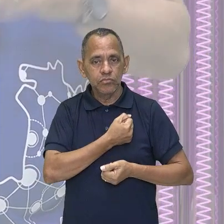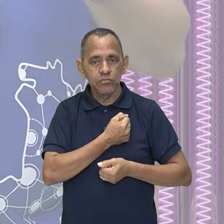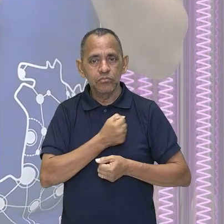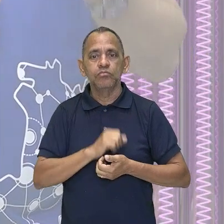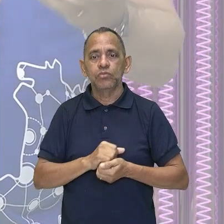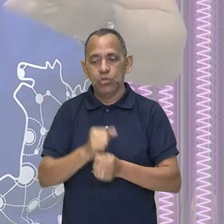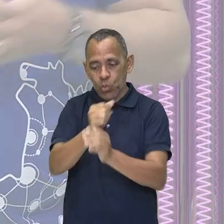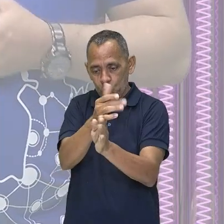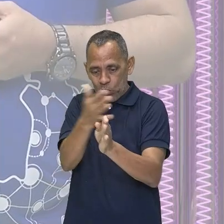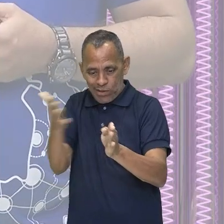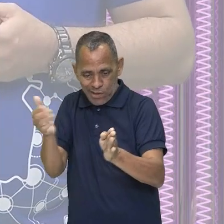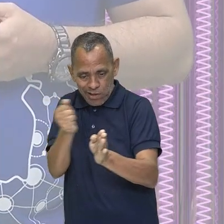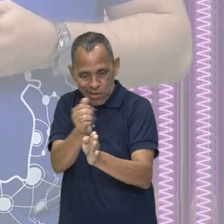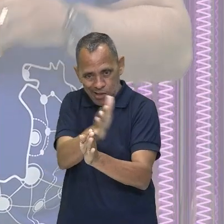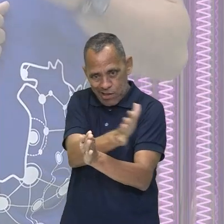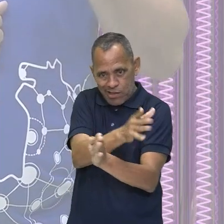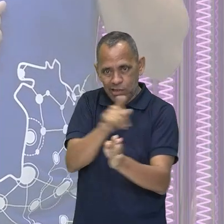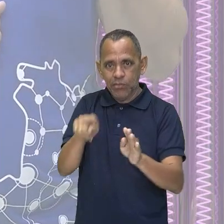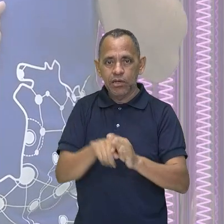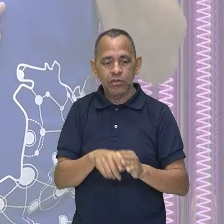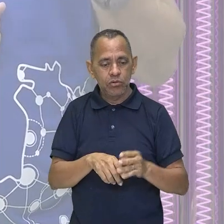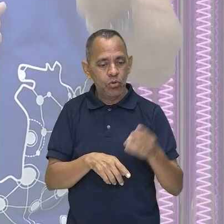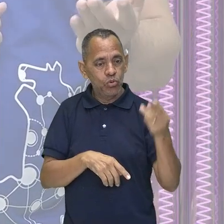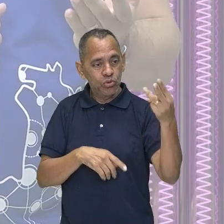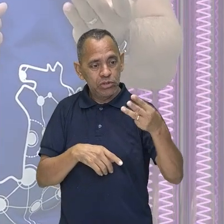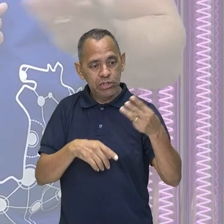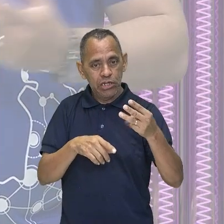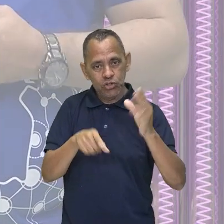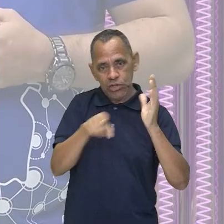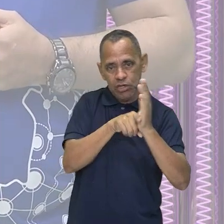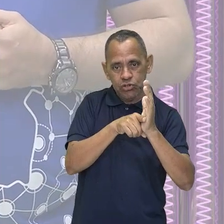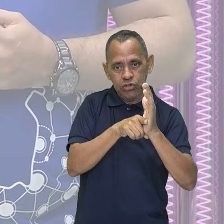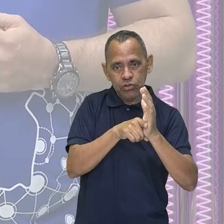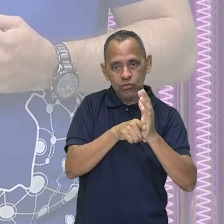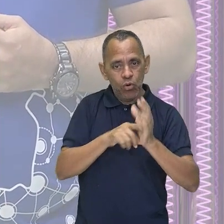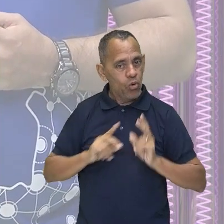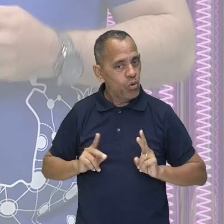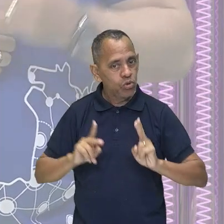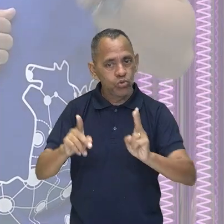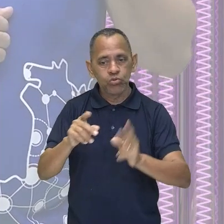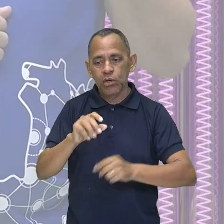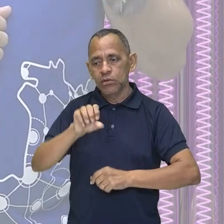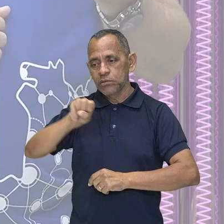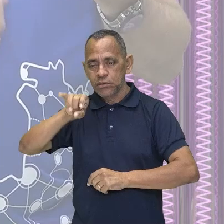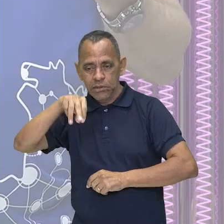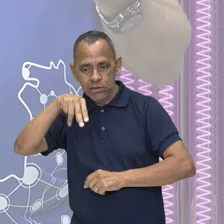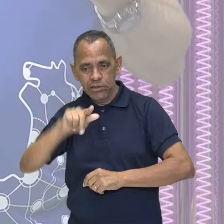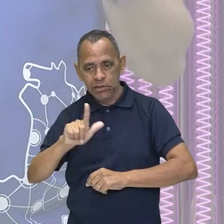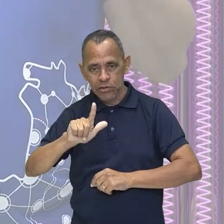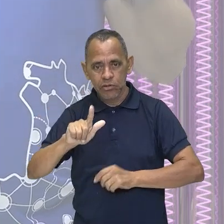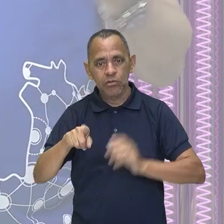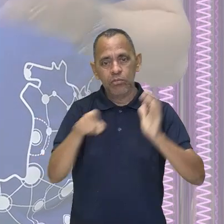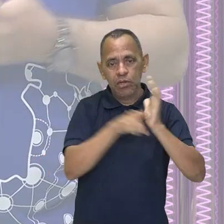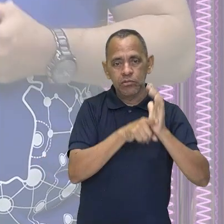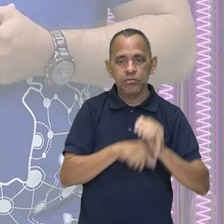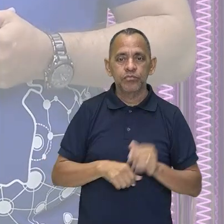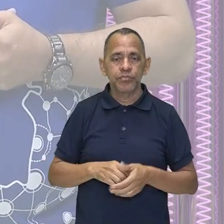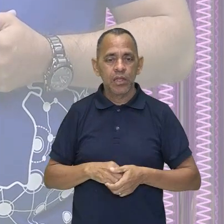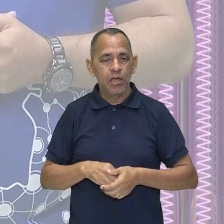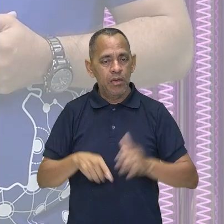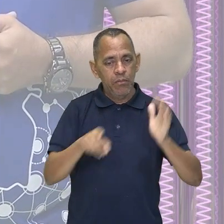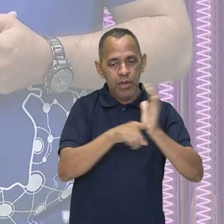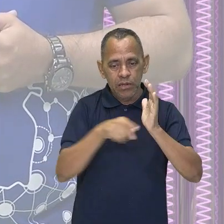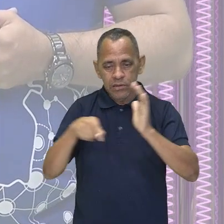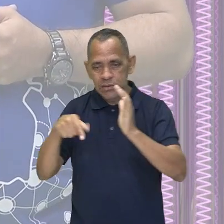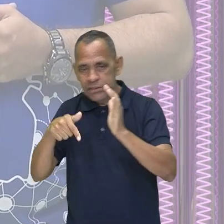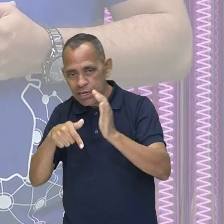inteiros. Ali, os 3 são negativos, então basta conservar o sinal de menos e somar. Menos 7, menos 7, menos 7 dá